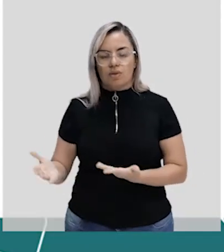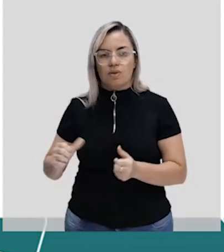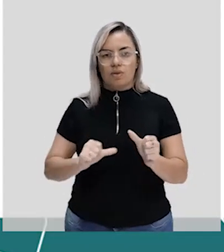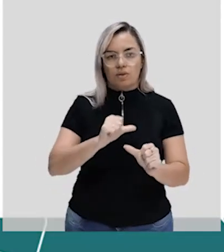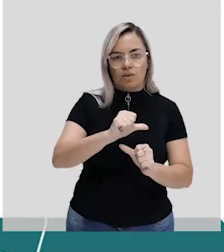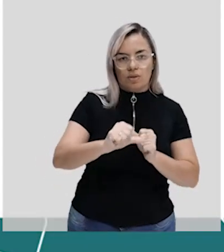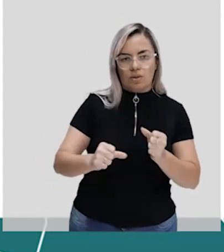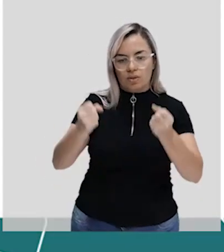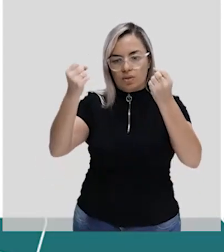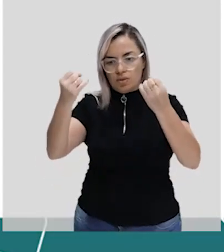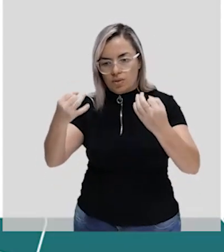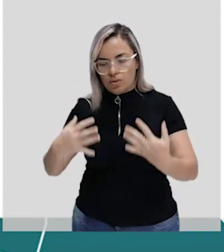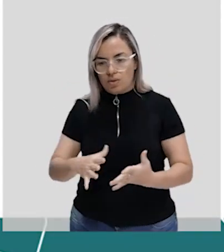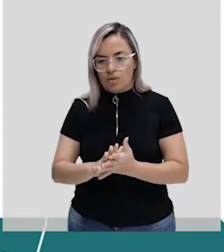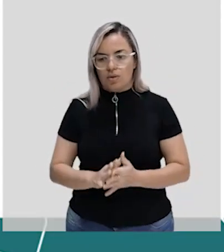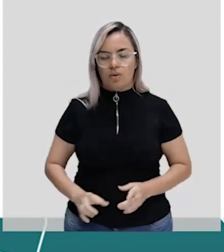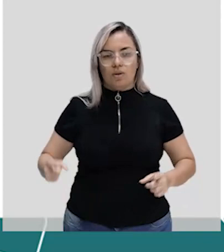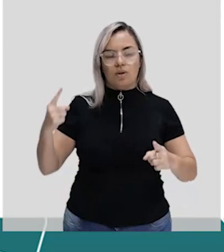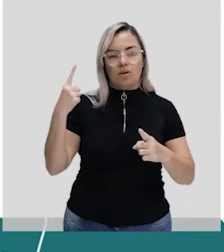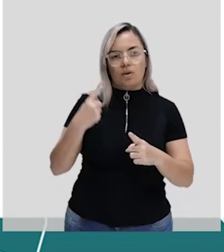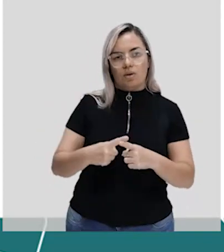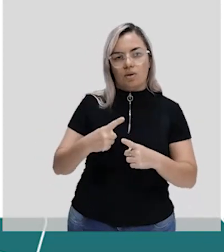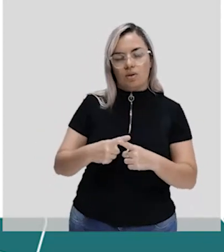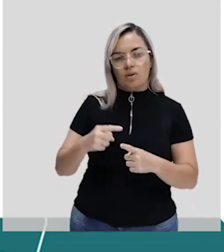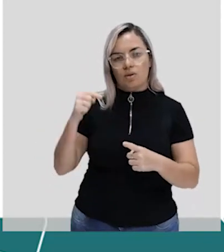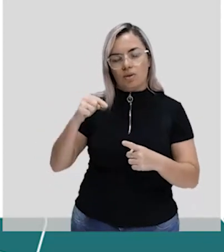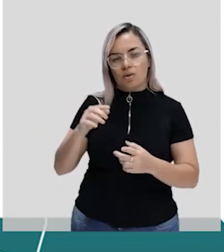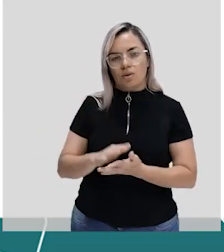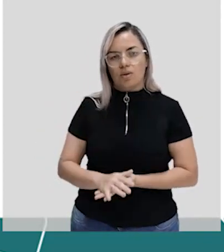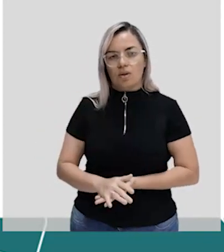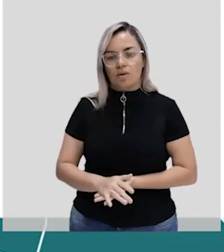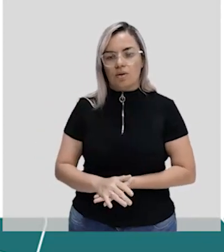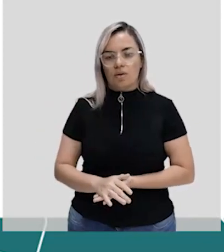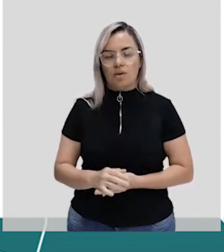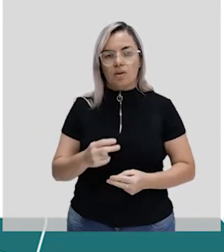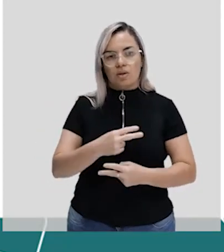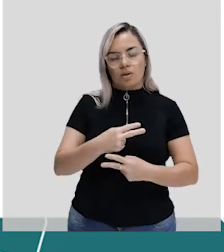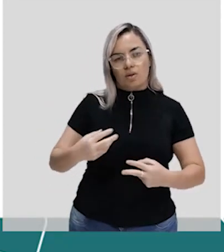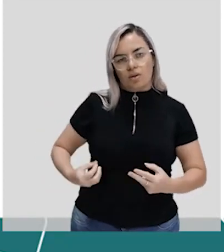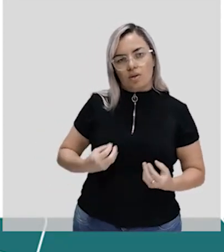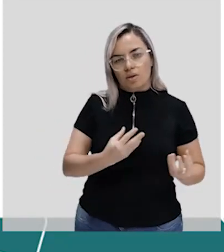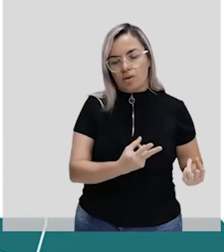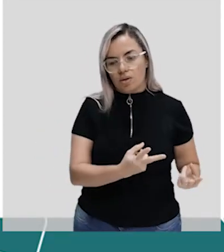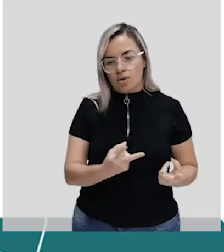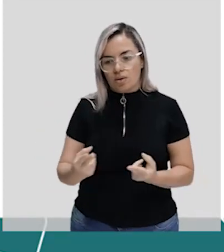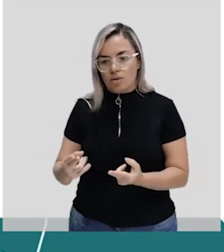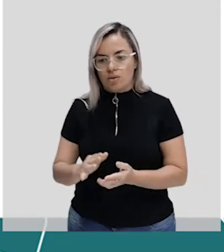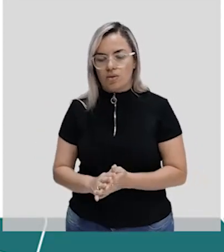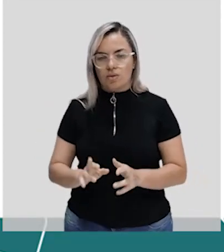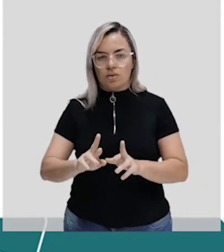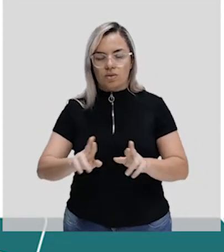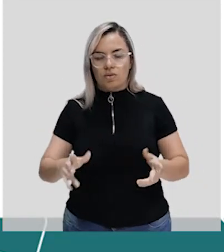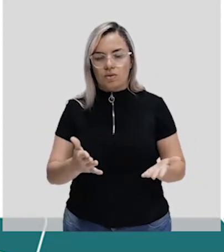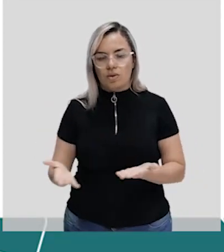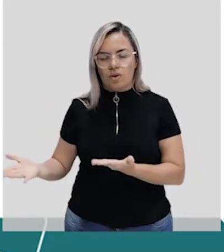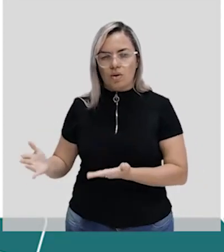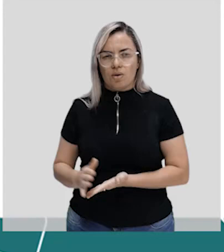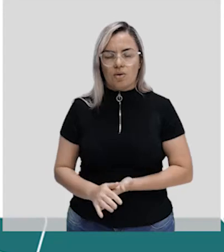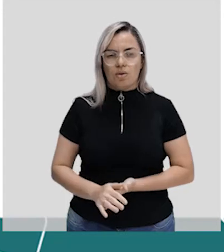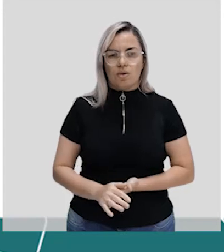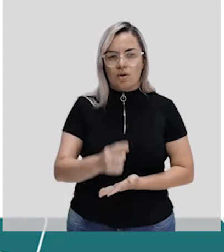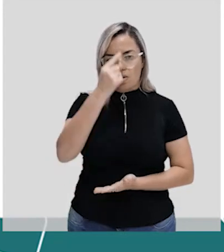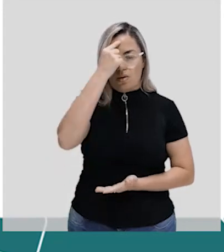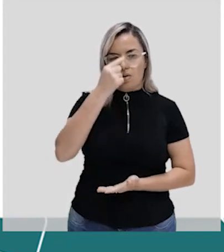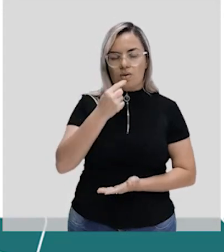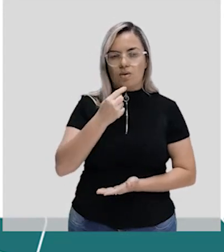elas explicam, por exemplo, por que até mesmo indivíduos da mesma espécie são tão diferentes. Olha, eu olho para essas pessoas, todos são